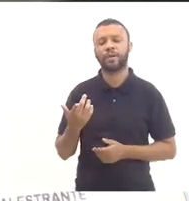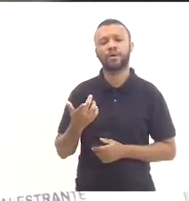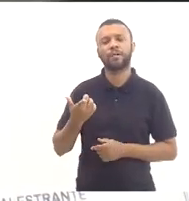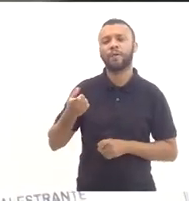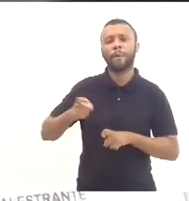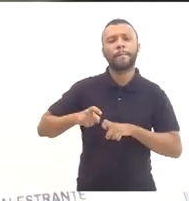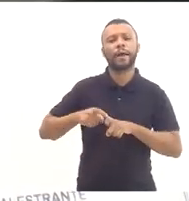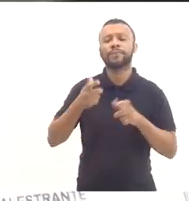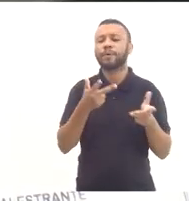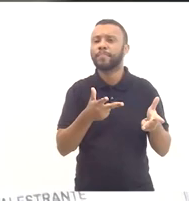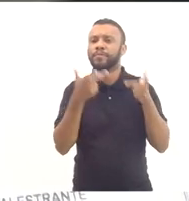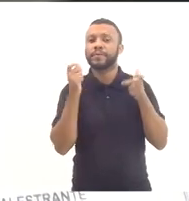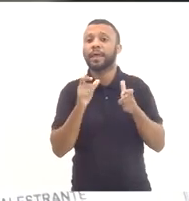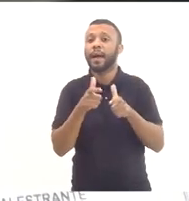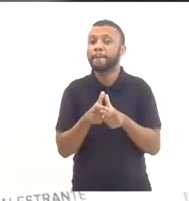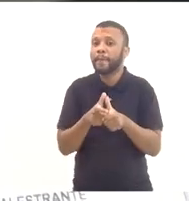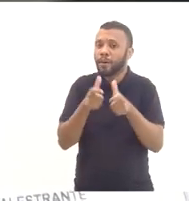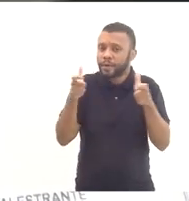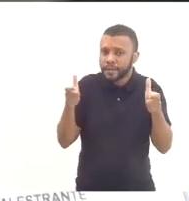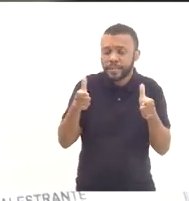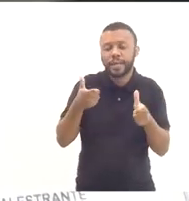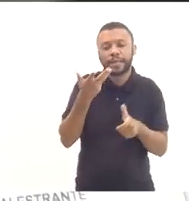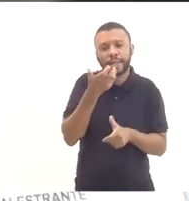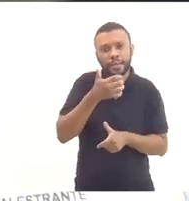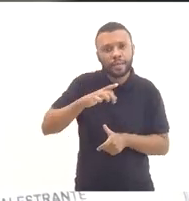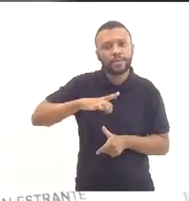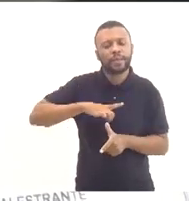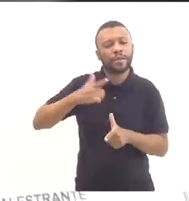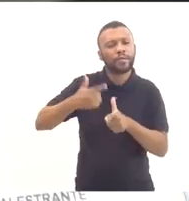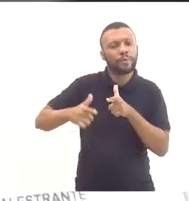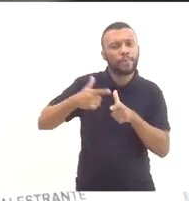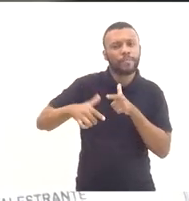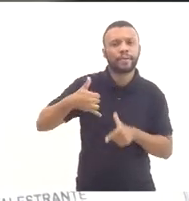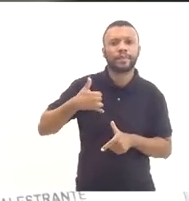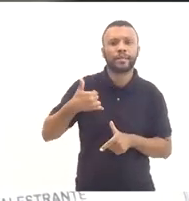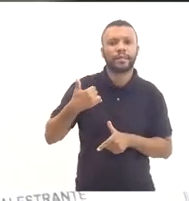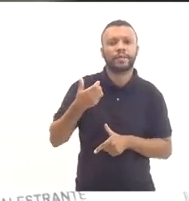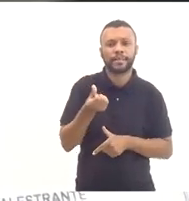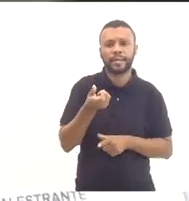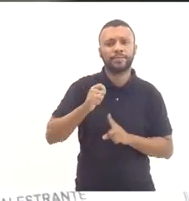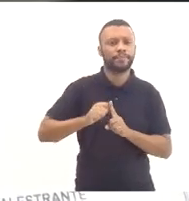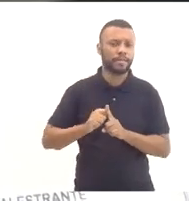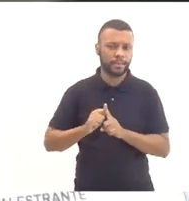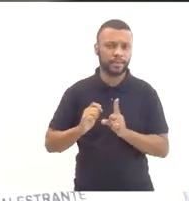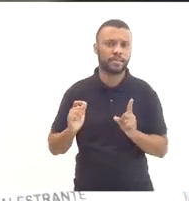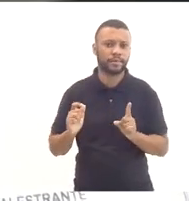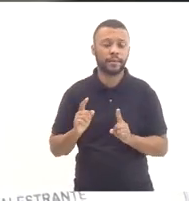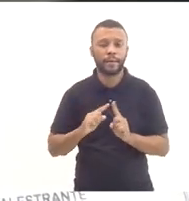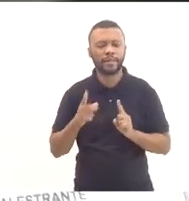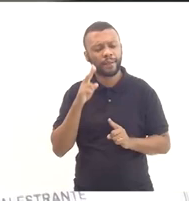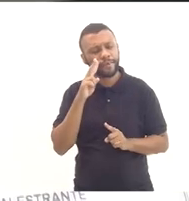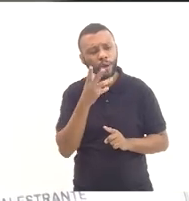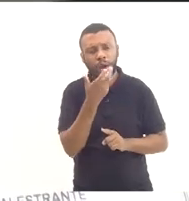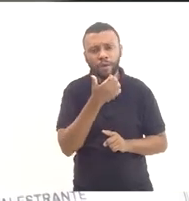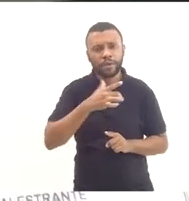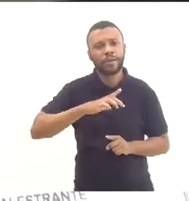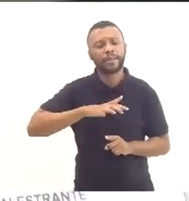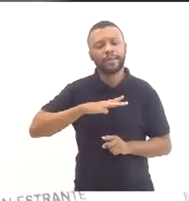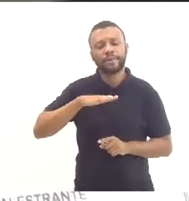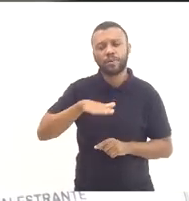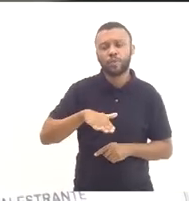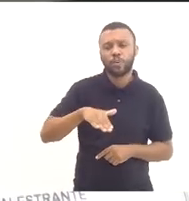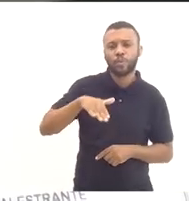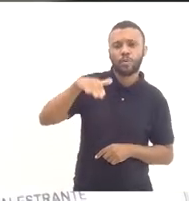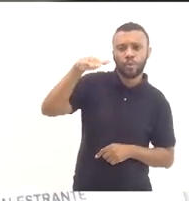morta observou que a maioria das Crianças tinha essa crise que provocava lesão por volta de seis meses de vida porém ele vi um garotinho que já teve bem maior